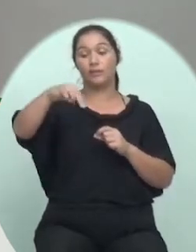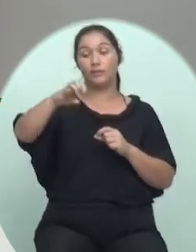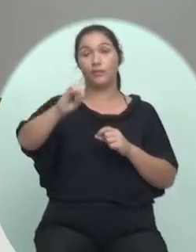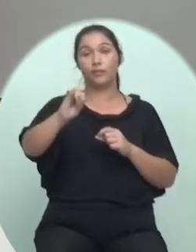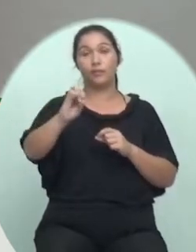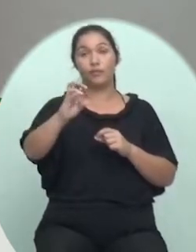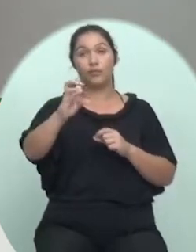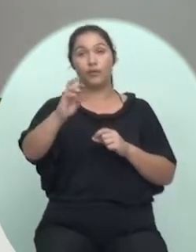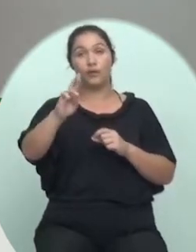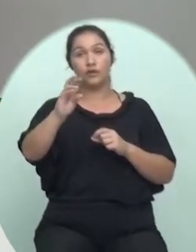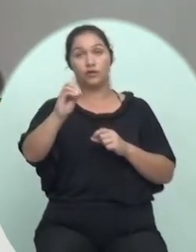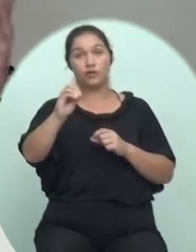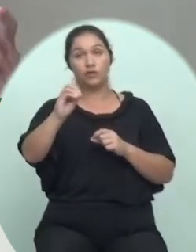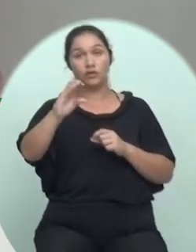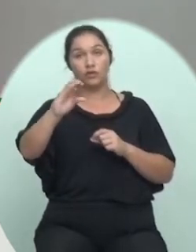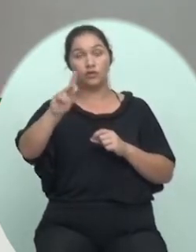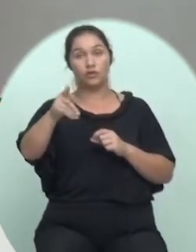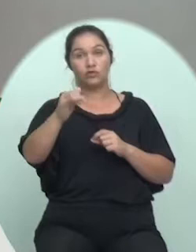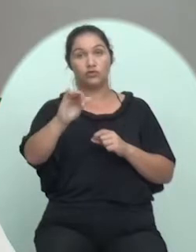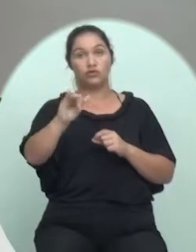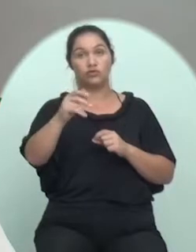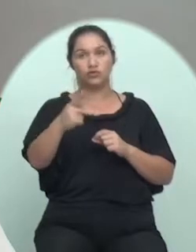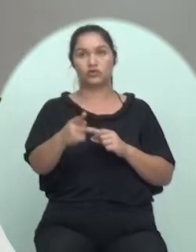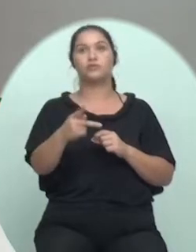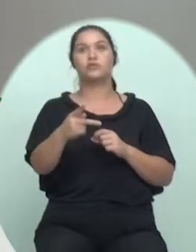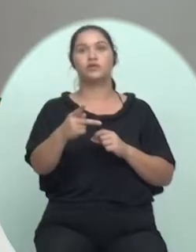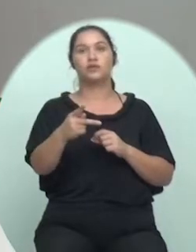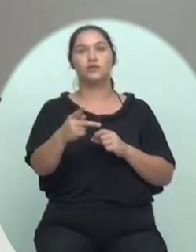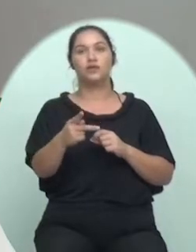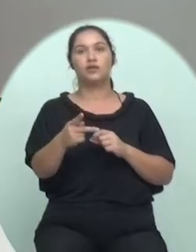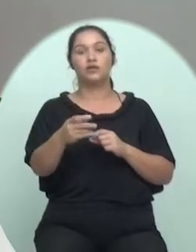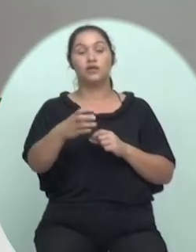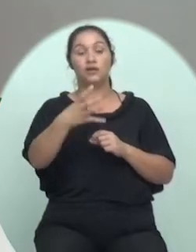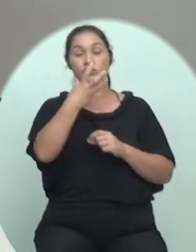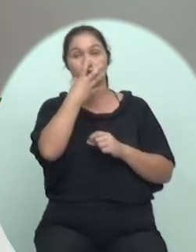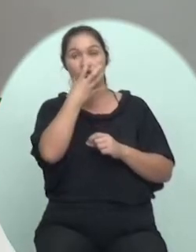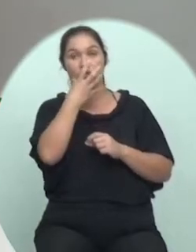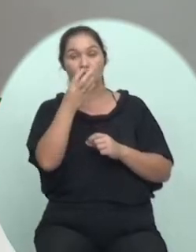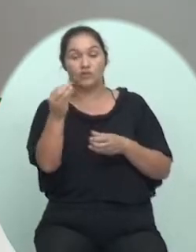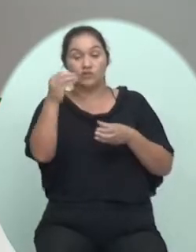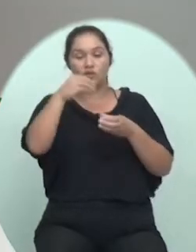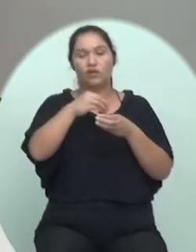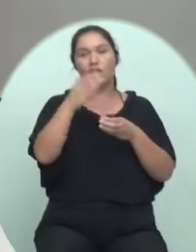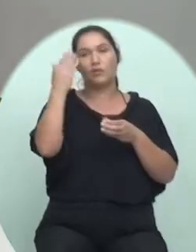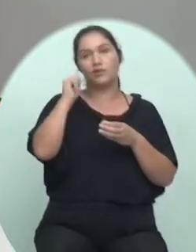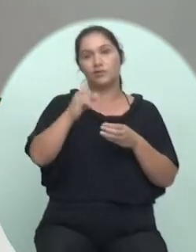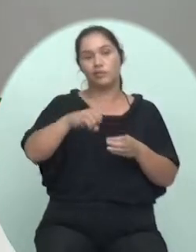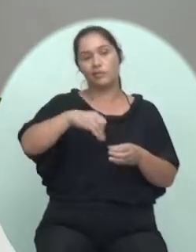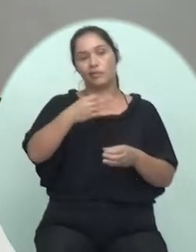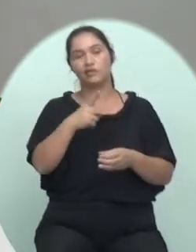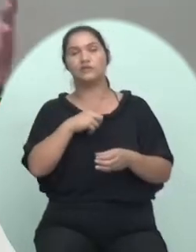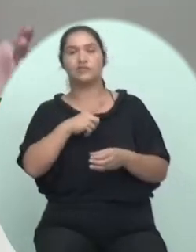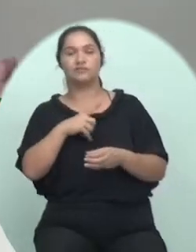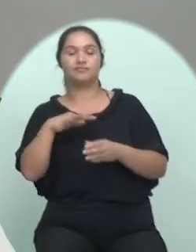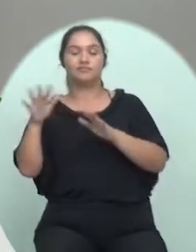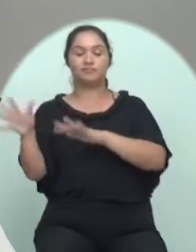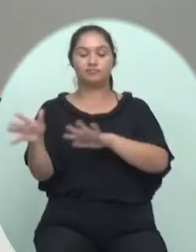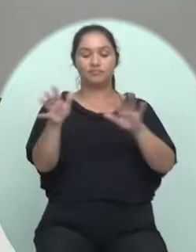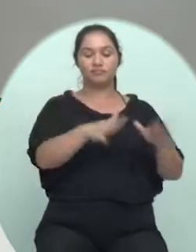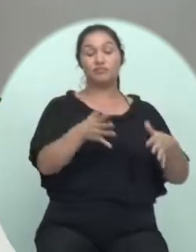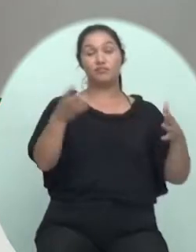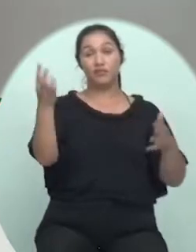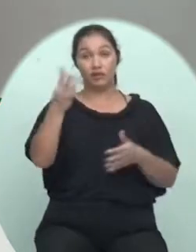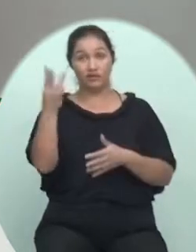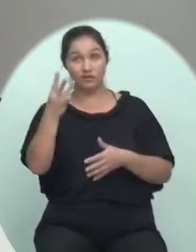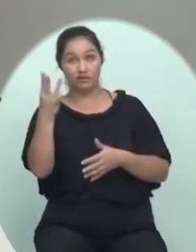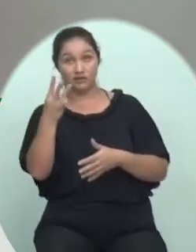município. E por último, transporte público, uma causa que defendo há bastante tempo, já que vivo em meio aos estudantes